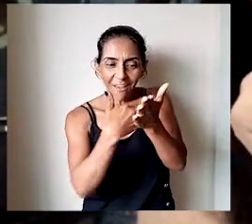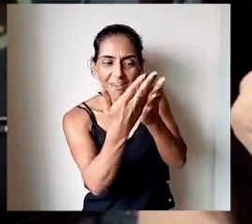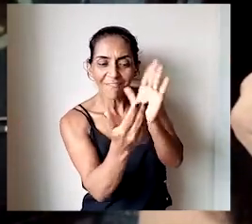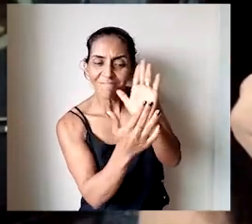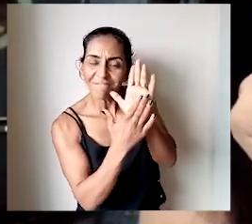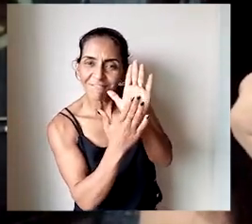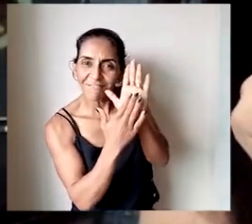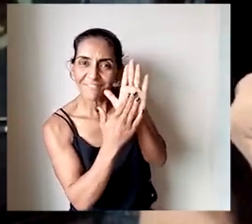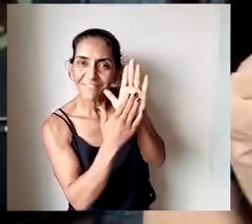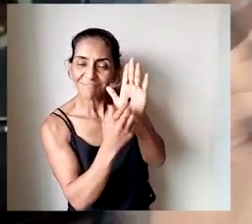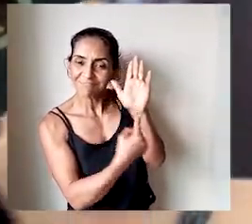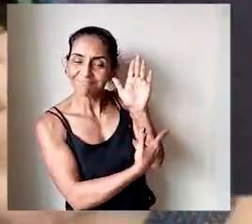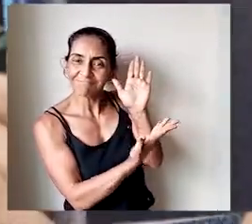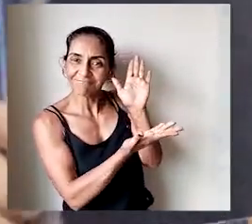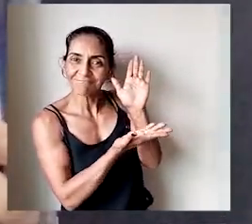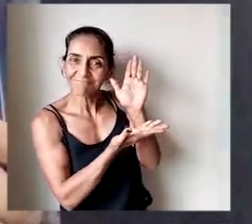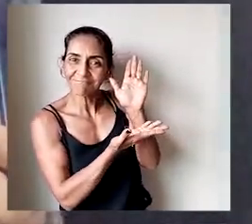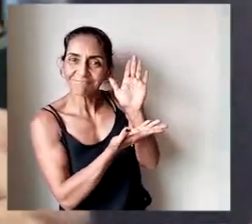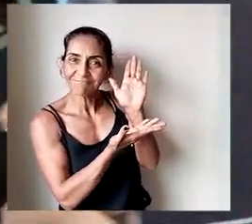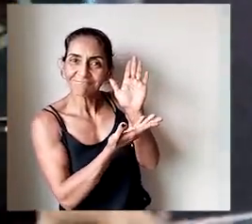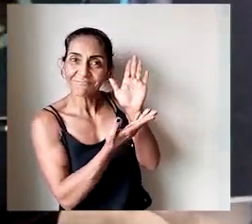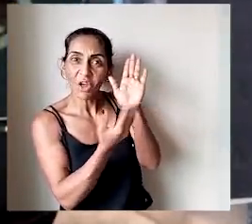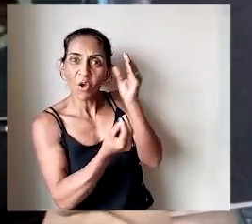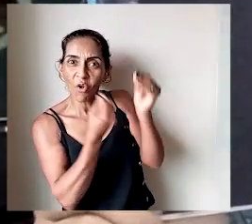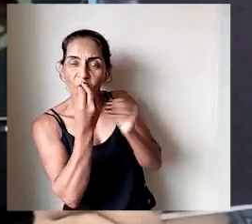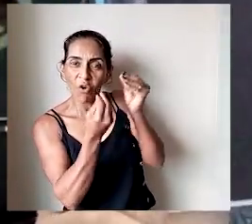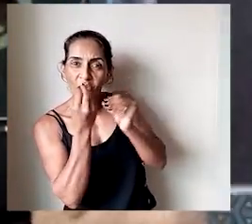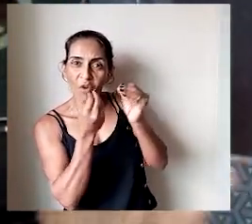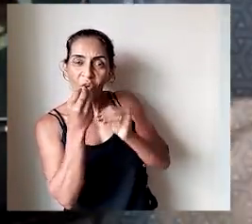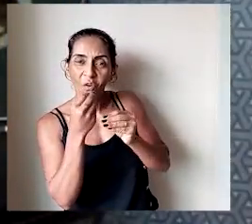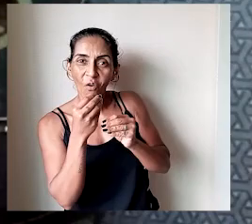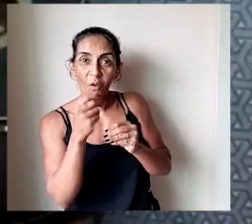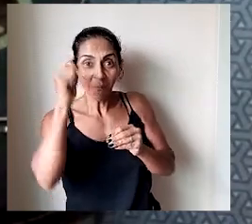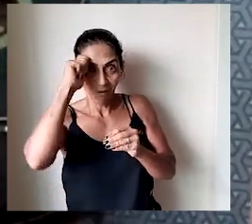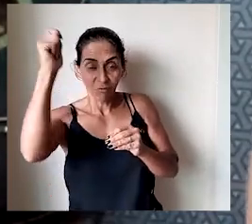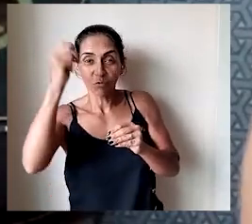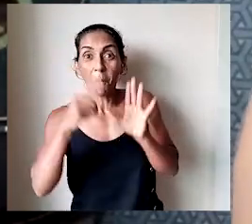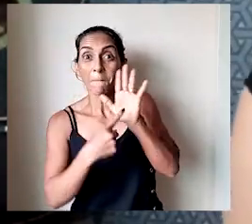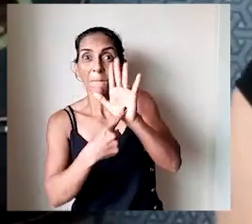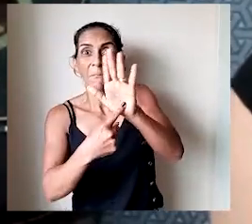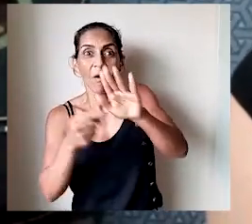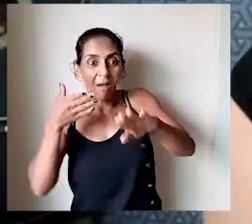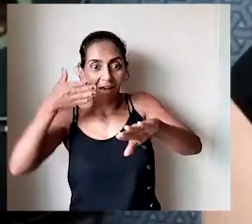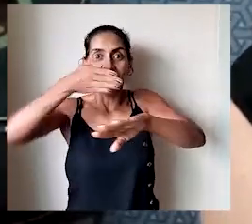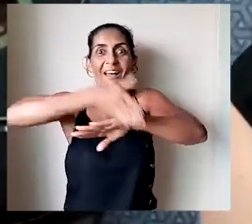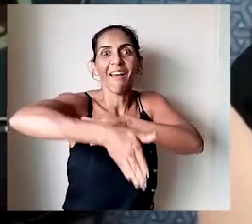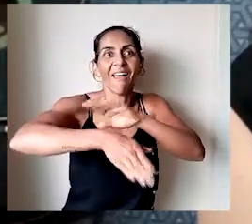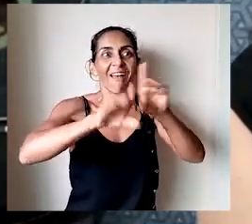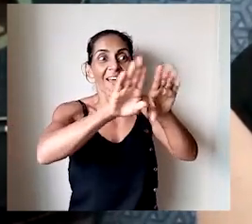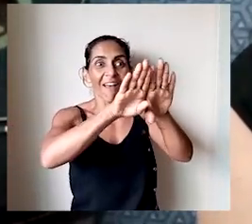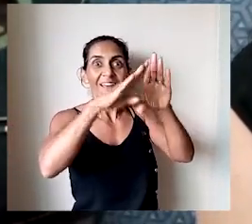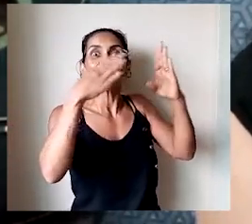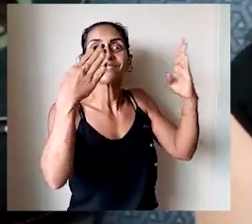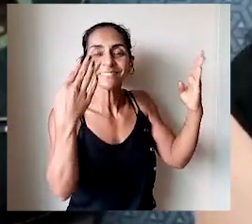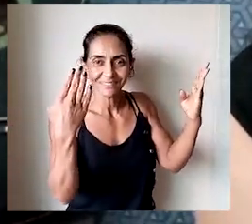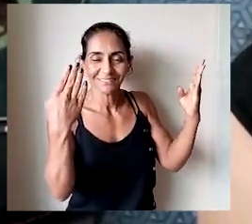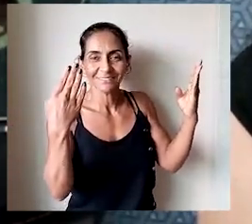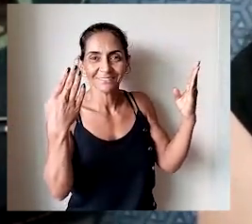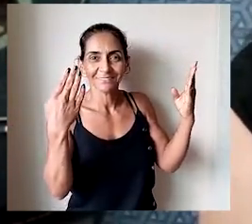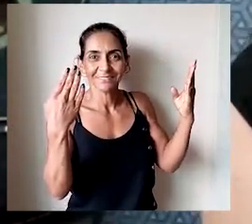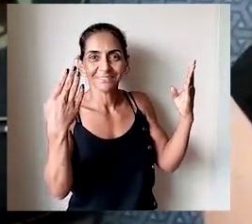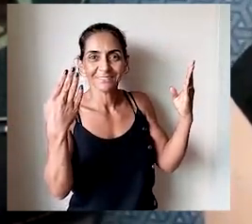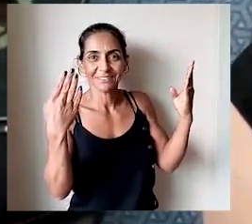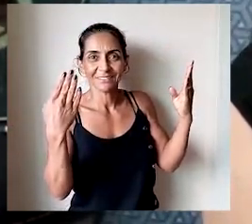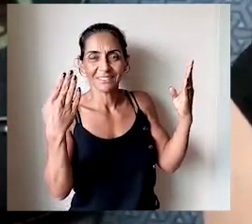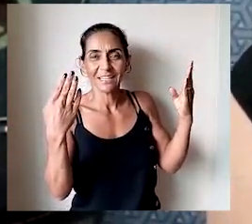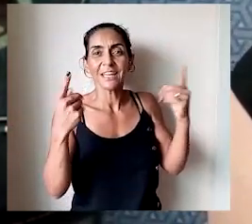se ilustrassem a passagem que Coraline atravessa. E sempre depois da abertura do capítulo, vem uma